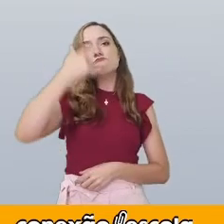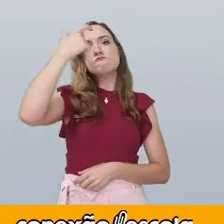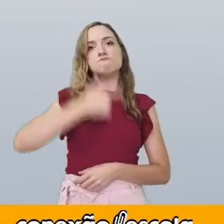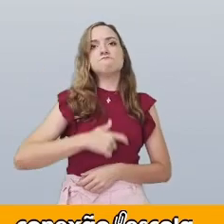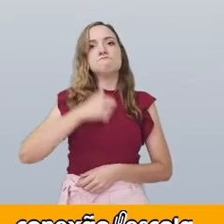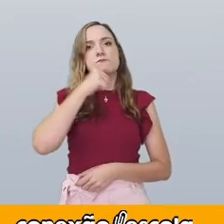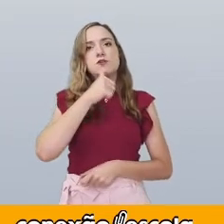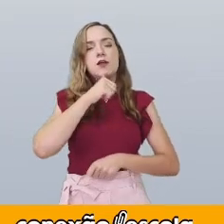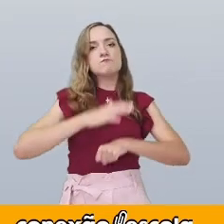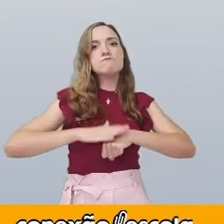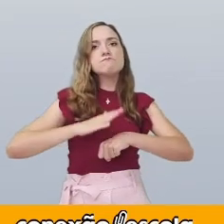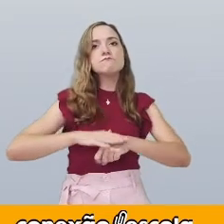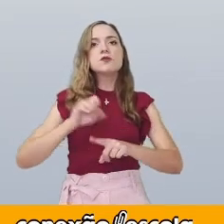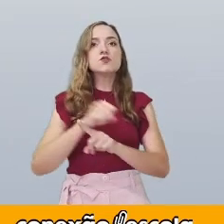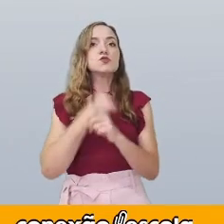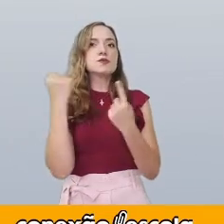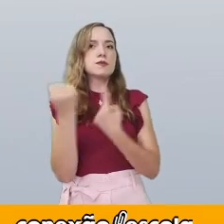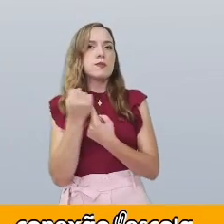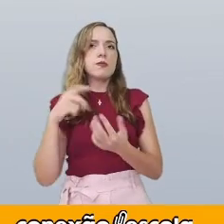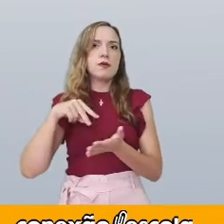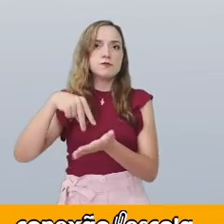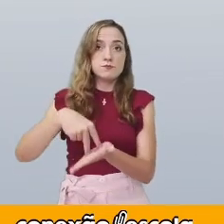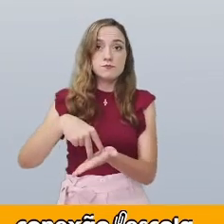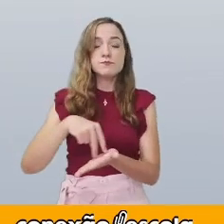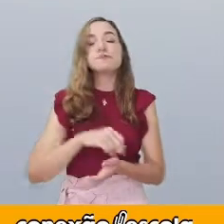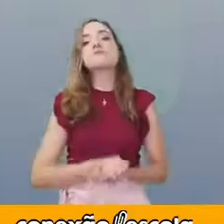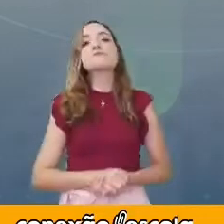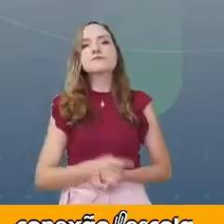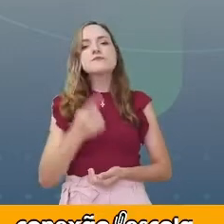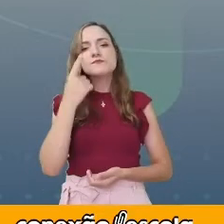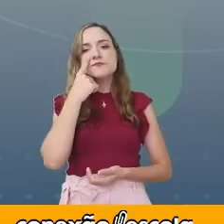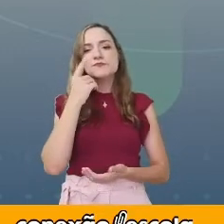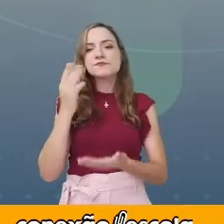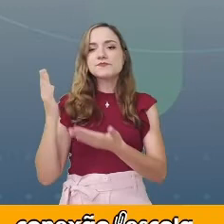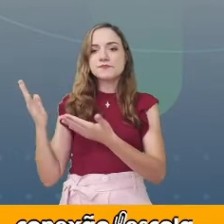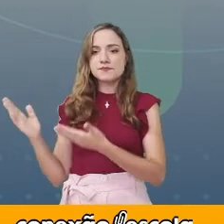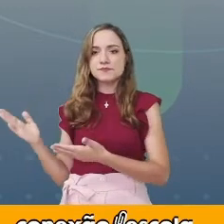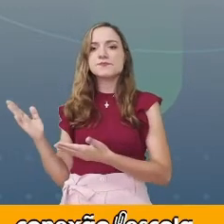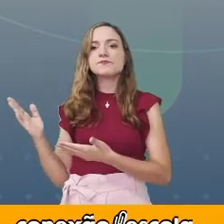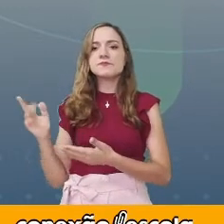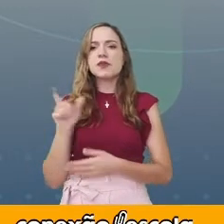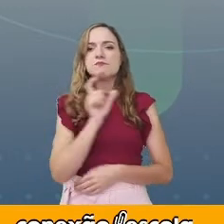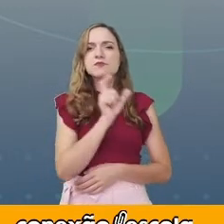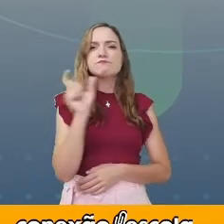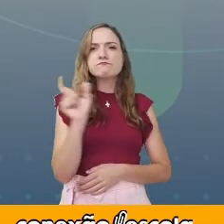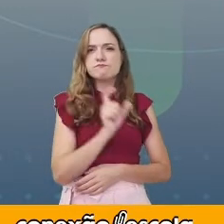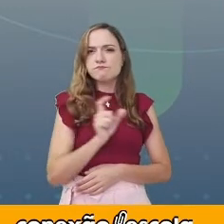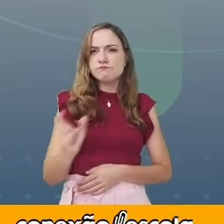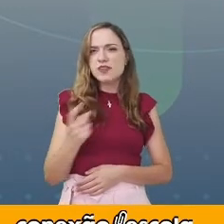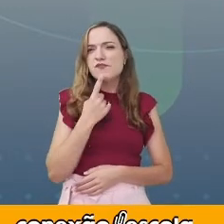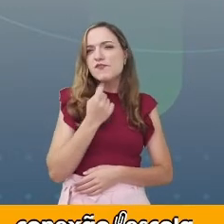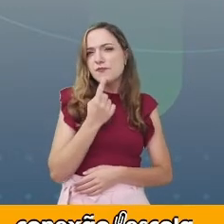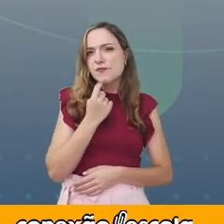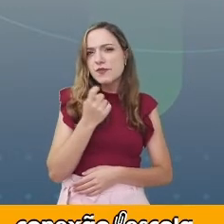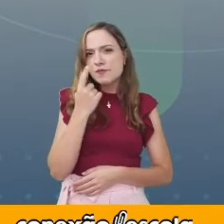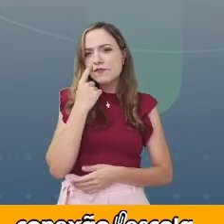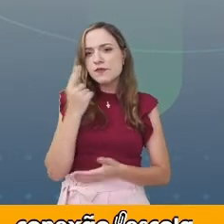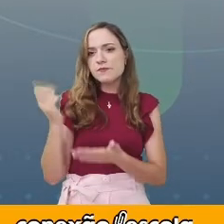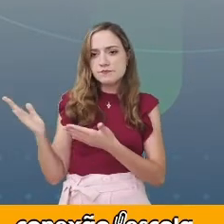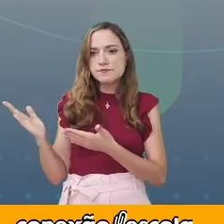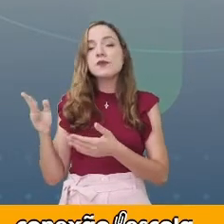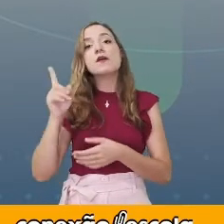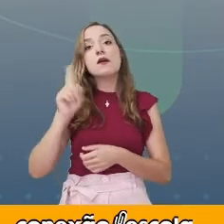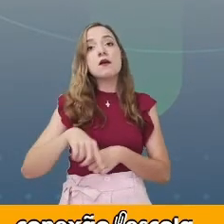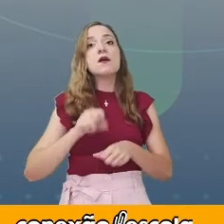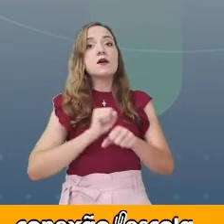na sociedade. Vejam só esses elementos aí identificados na cor vermelha. São